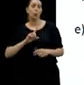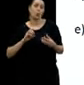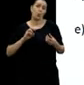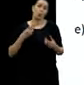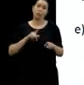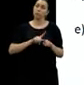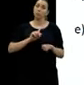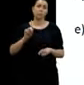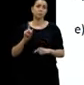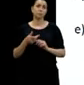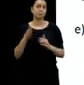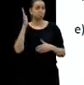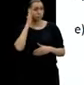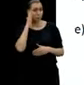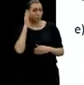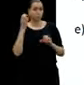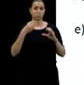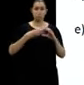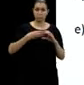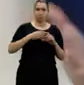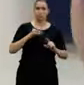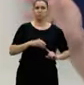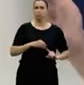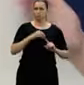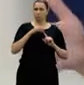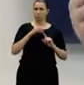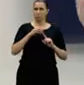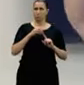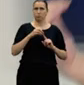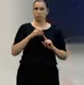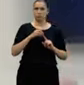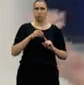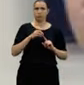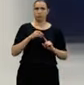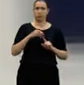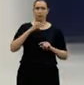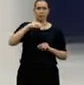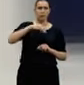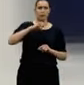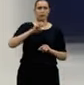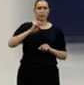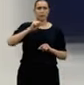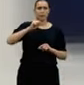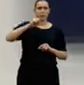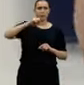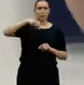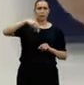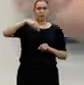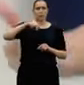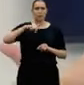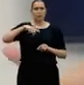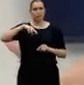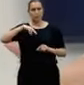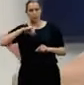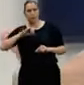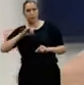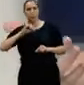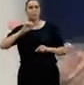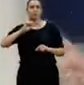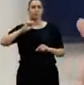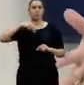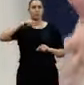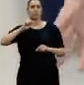gente sabe que essas células, principalmente as mesenquimais, elas vão conseguir ir até o órgão